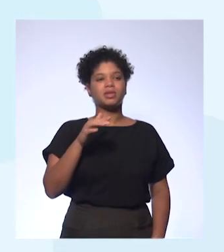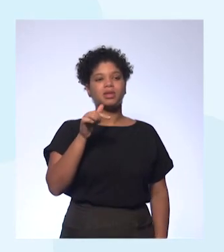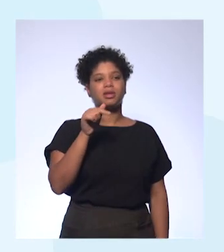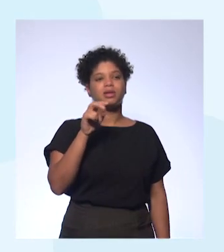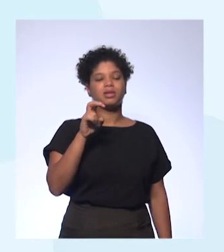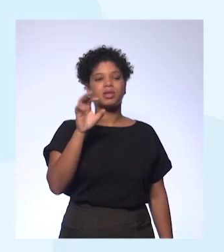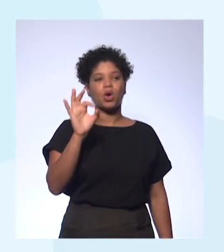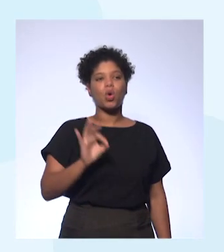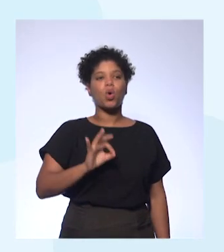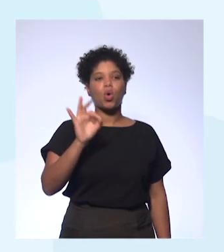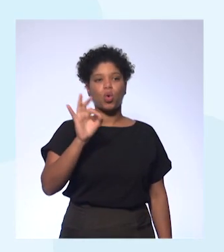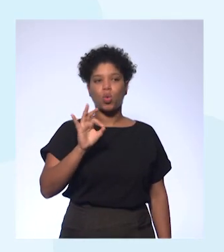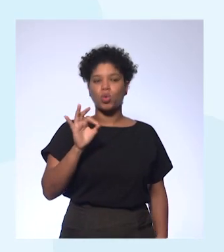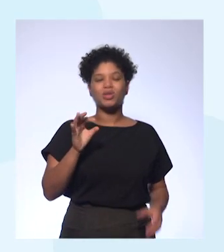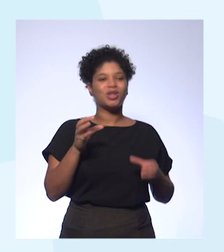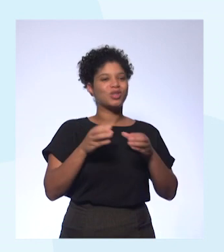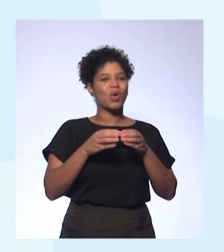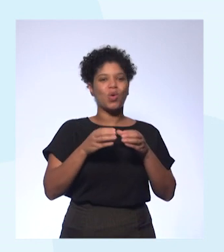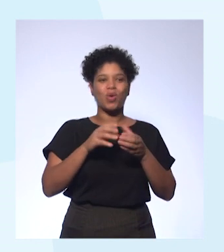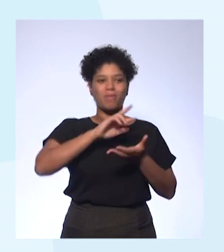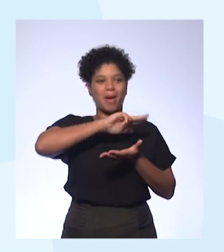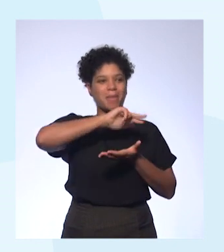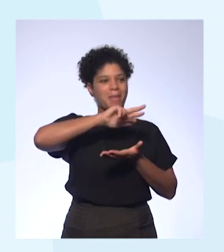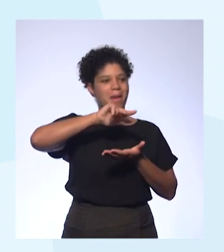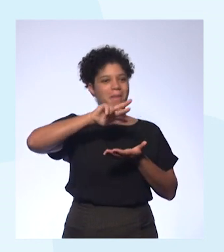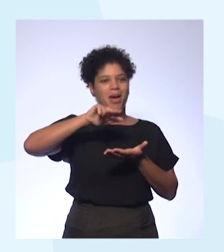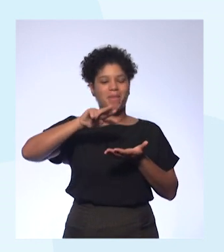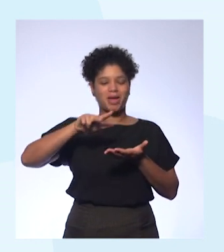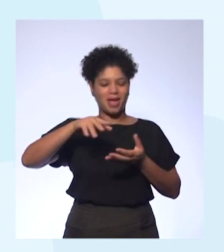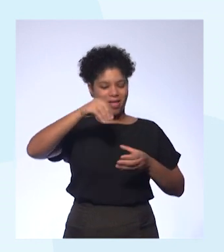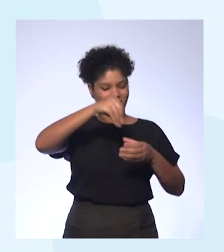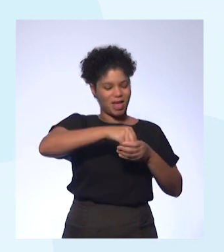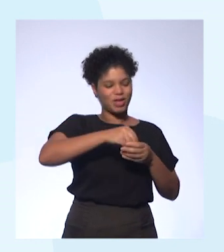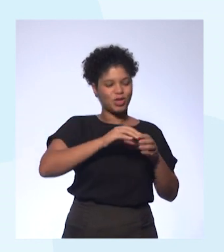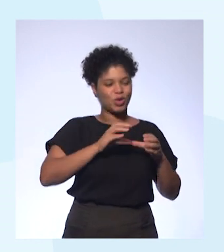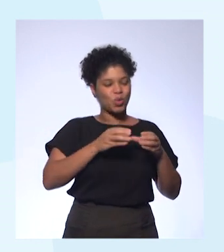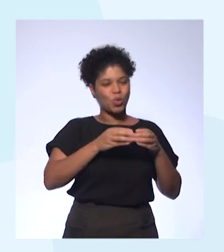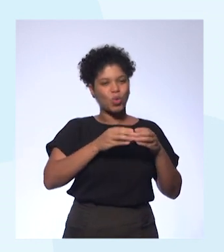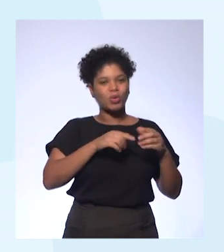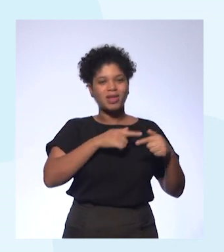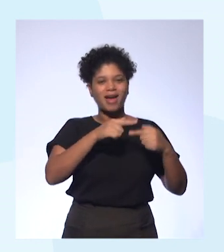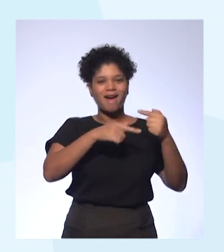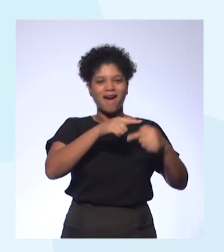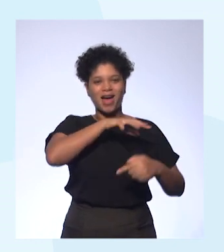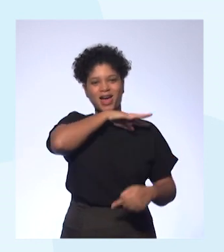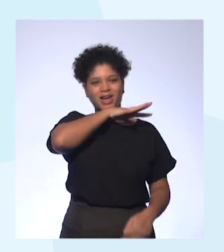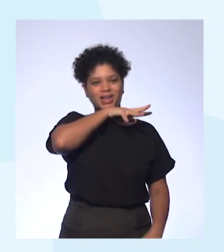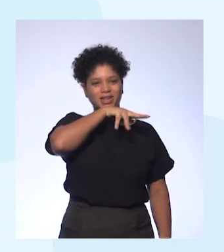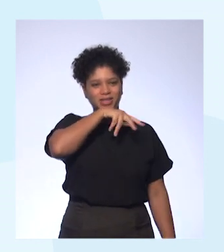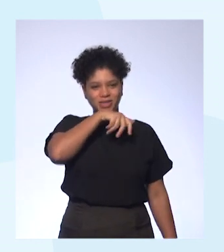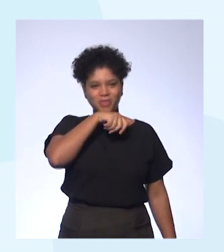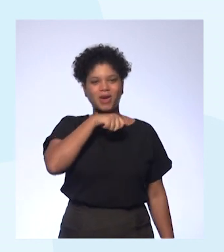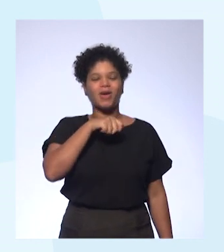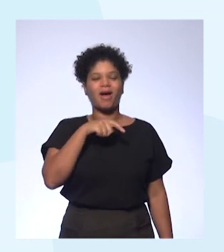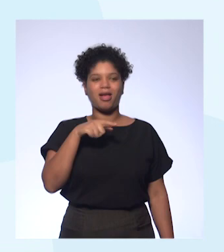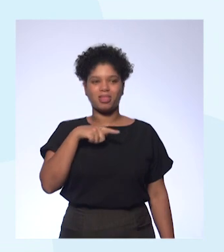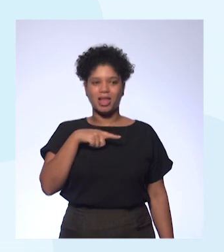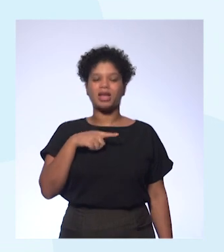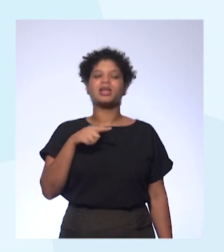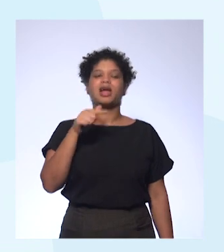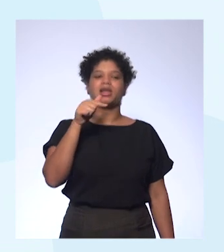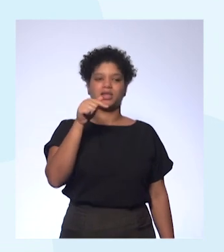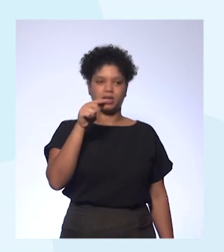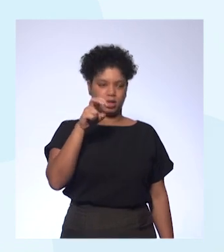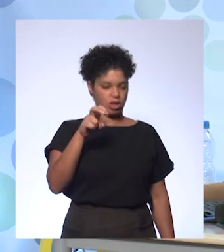75%, né, o grupo mais diversificado em todo o reino animal. Tá? Então, 75% dos animais existentes